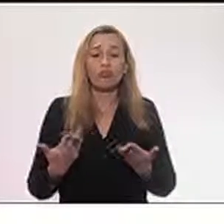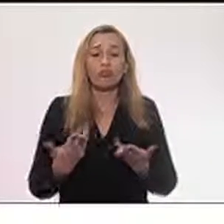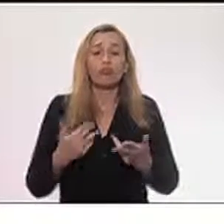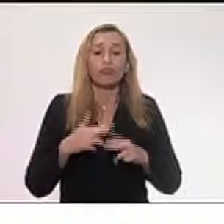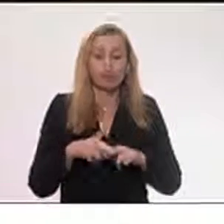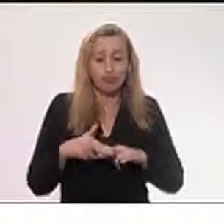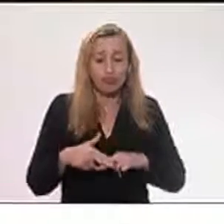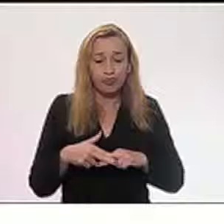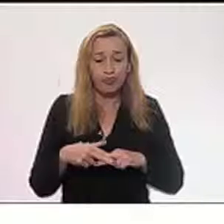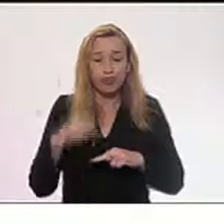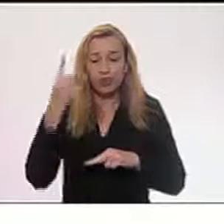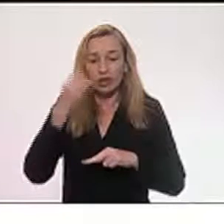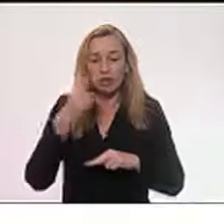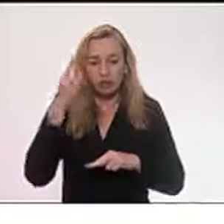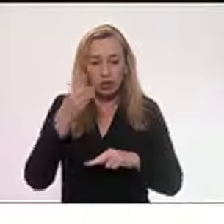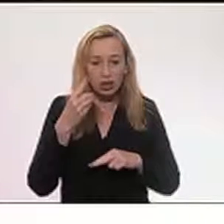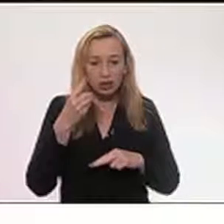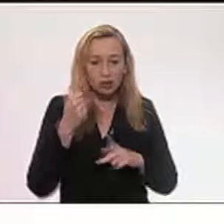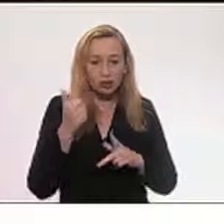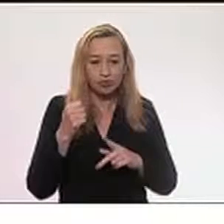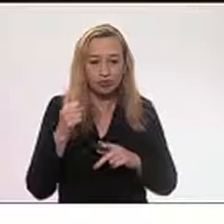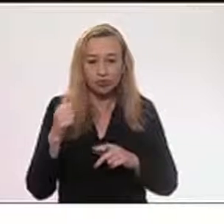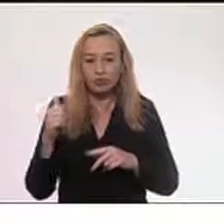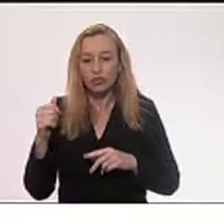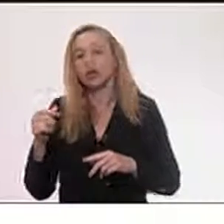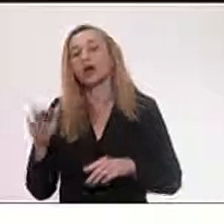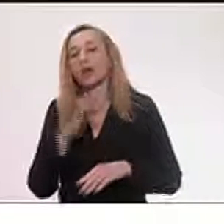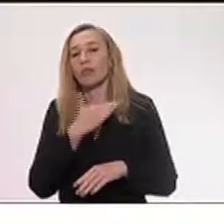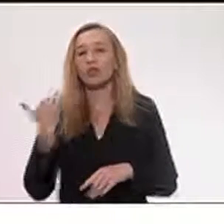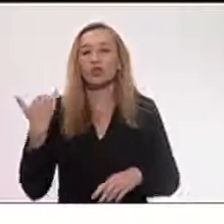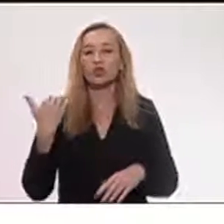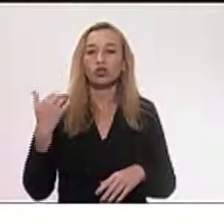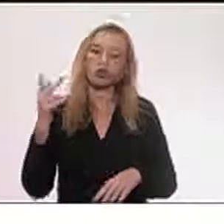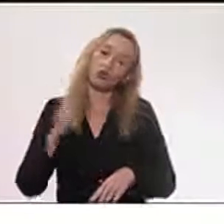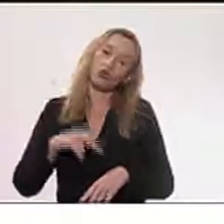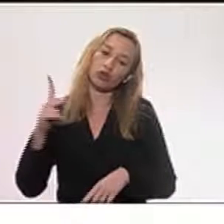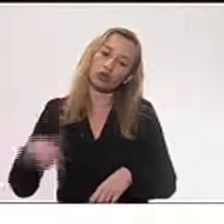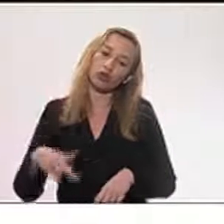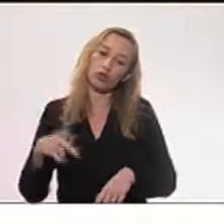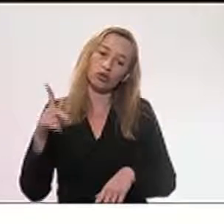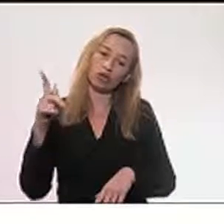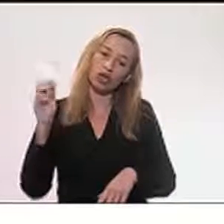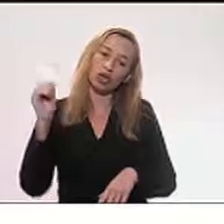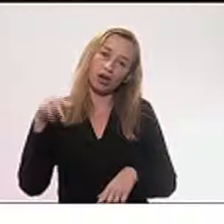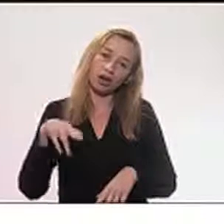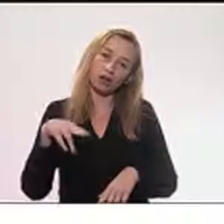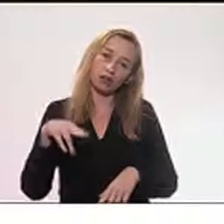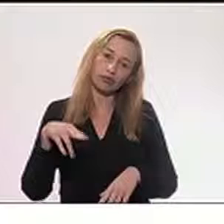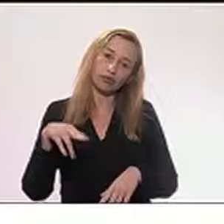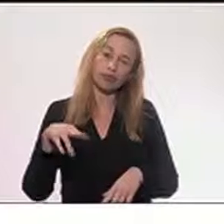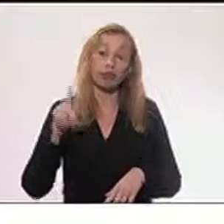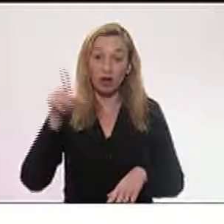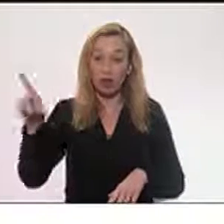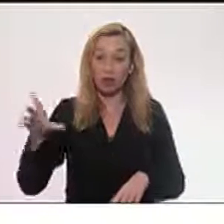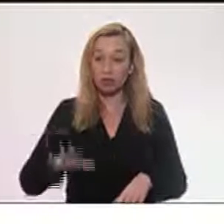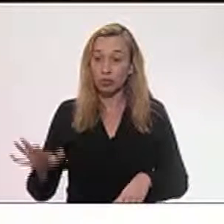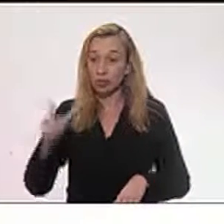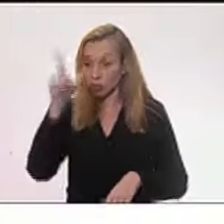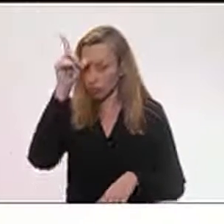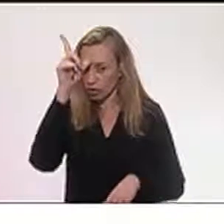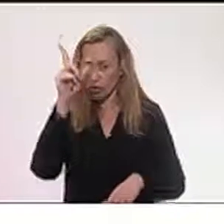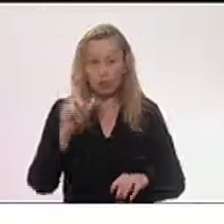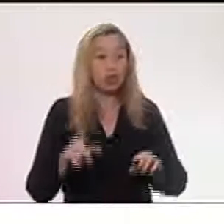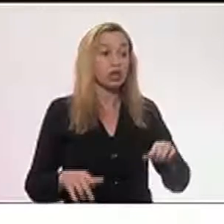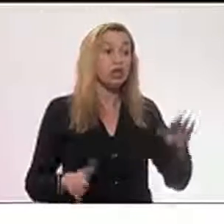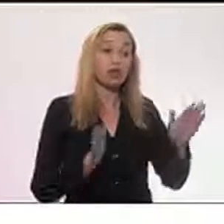Lubac, entre o assassinato do professor Jean Rodrigo da Silva, no Complexo do Alemão, e